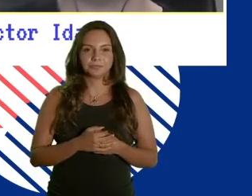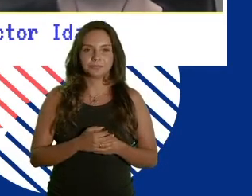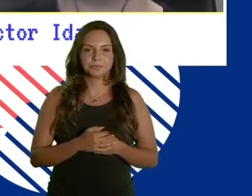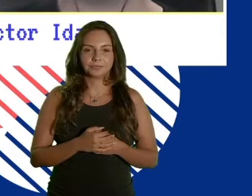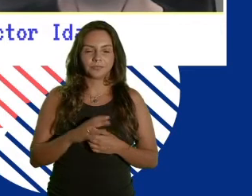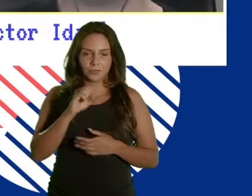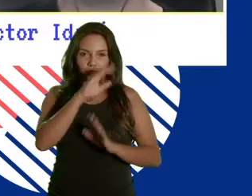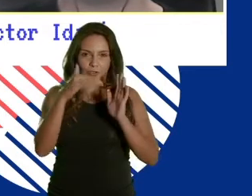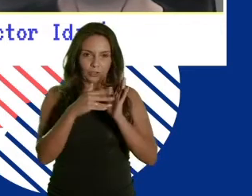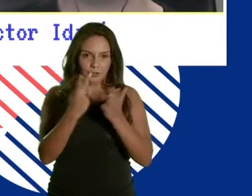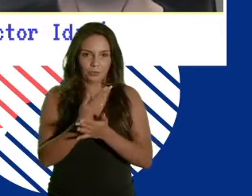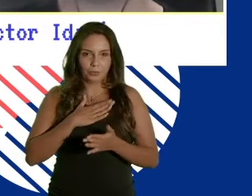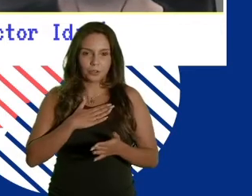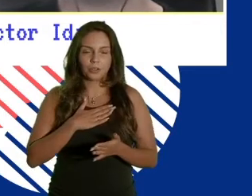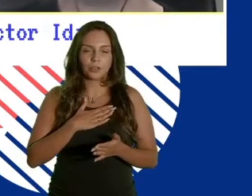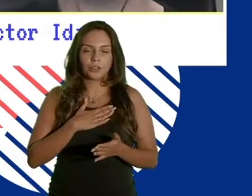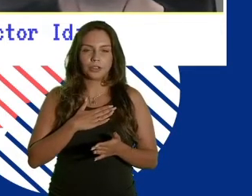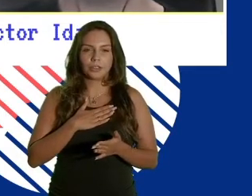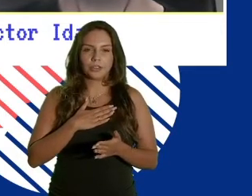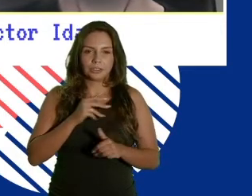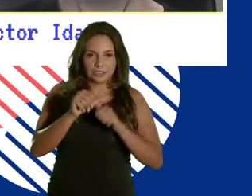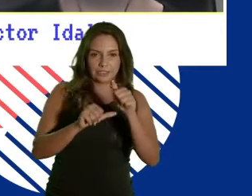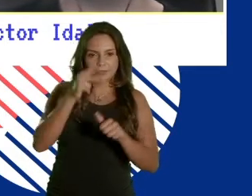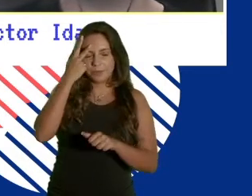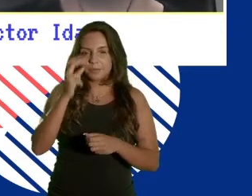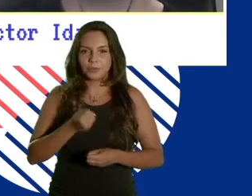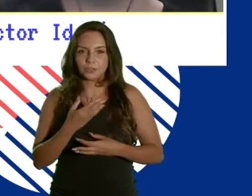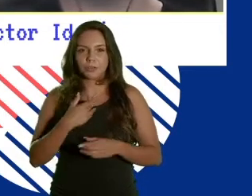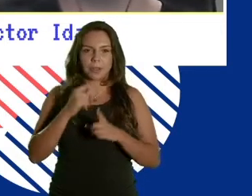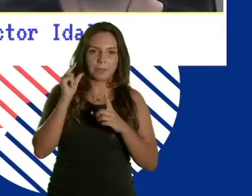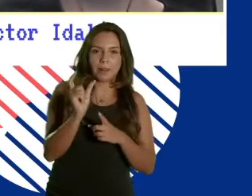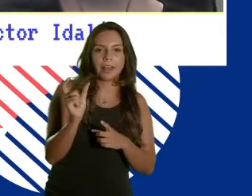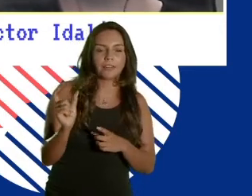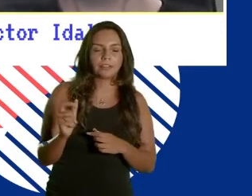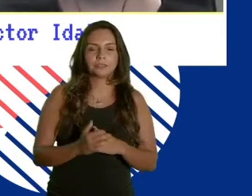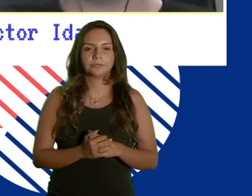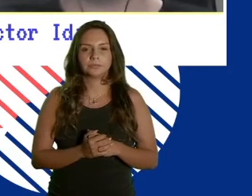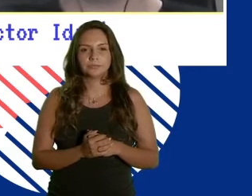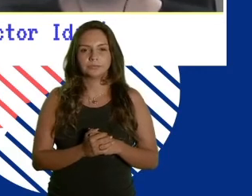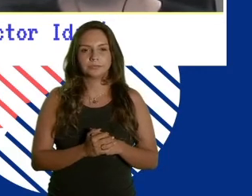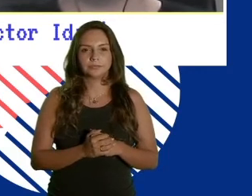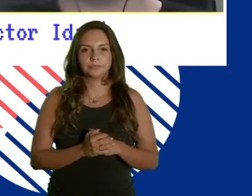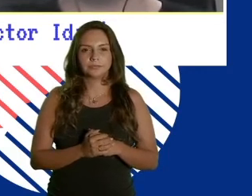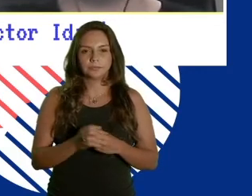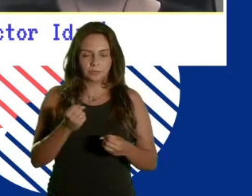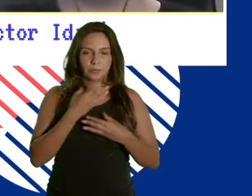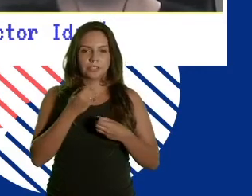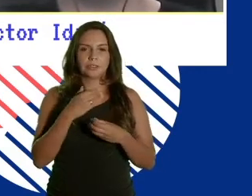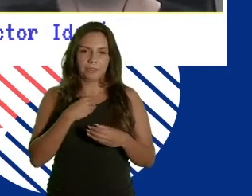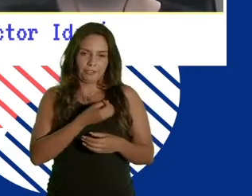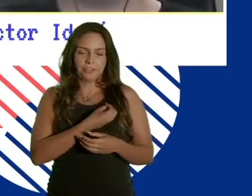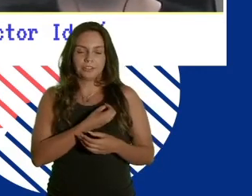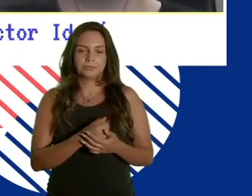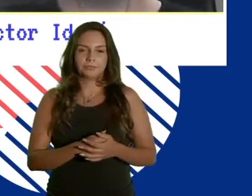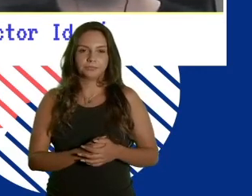aquilo que acontece comigo, tudo aquilo que passa por mim, transfiro para a poesia, para as minhas palavras. Foi assim que a poesia entrou e se instalou na minha vida